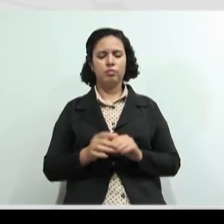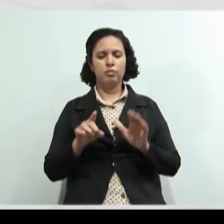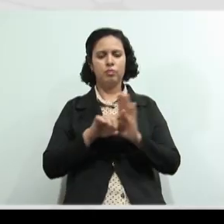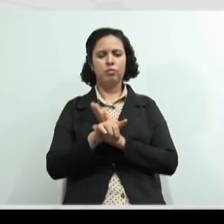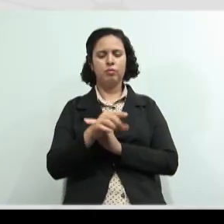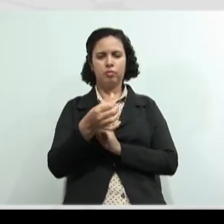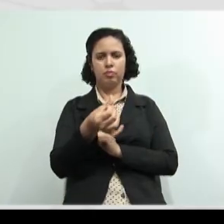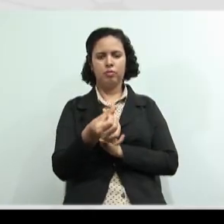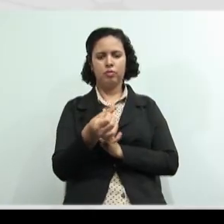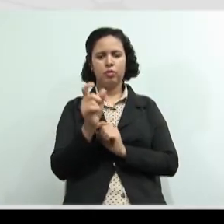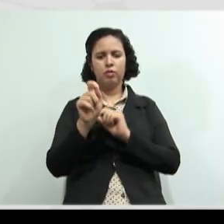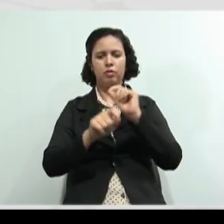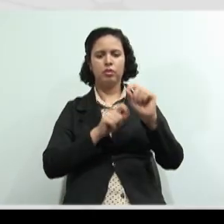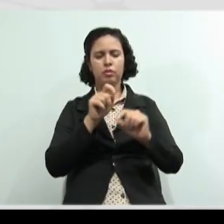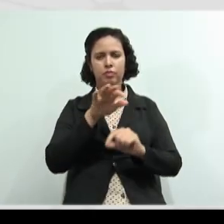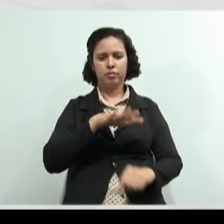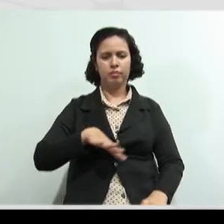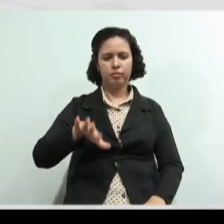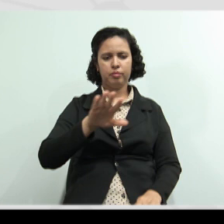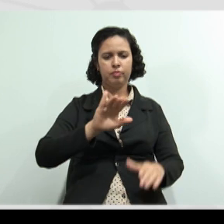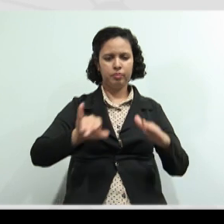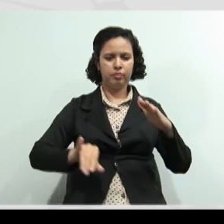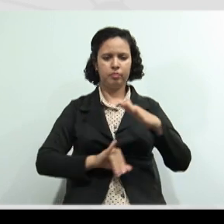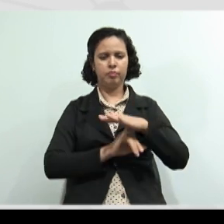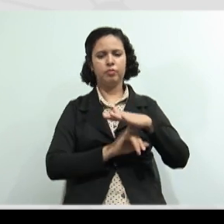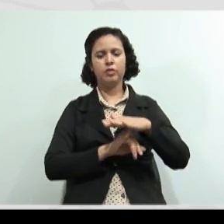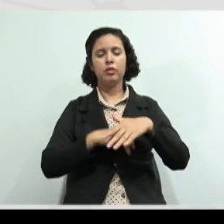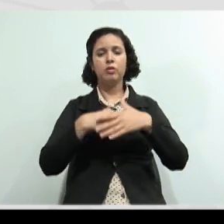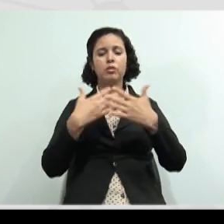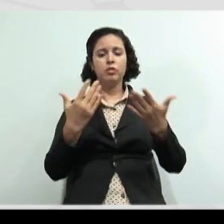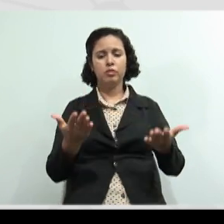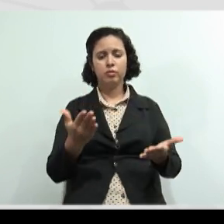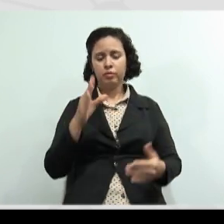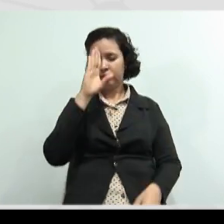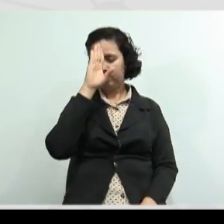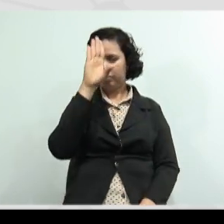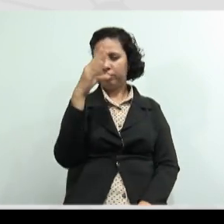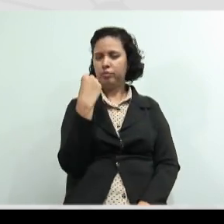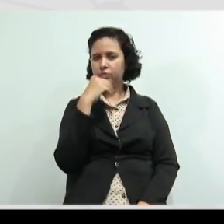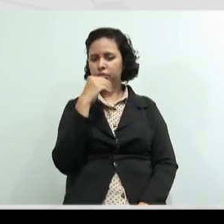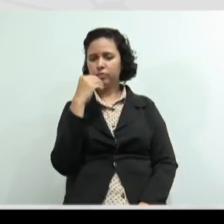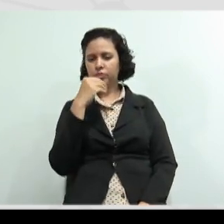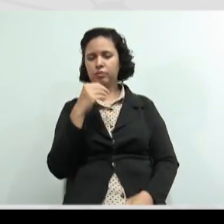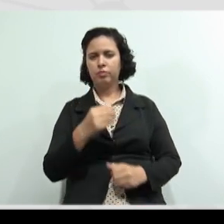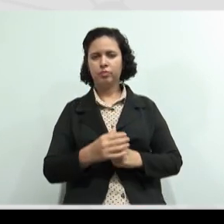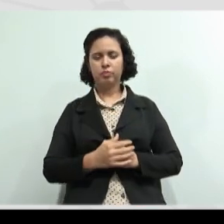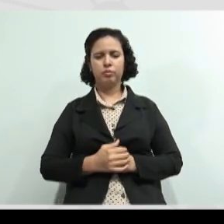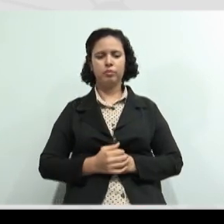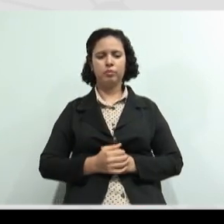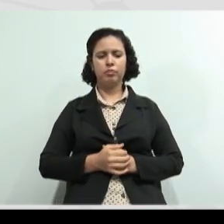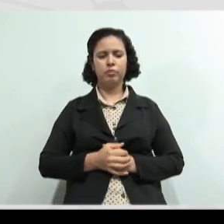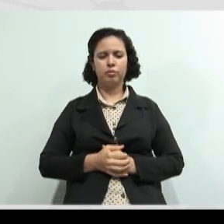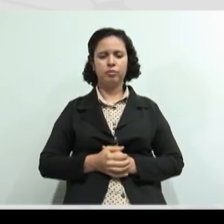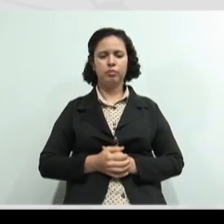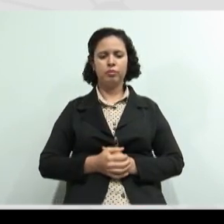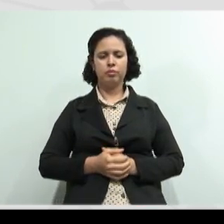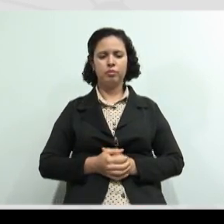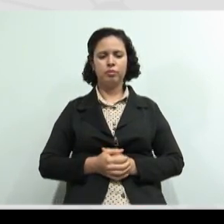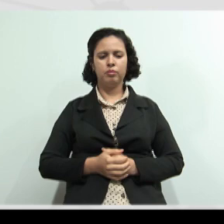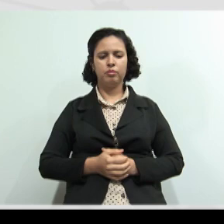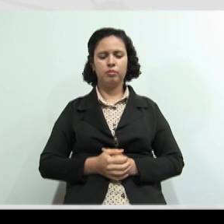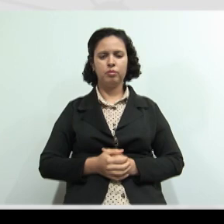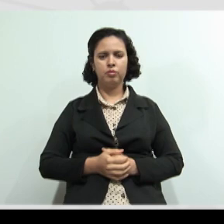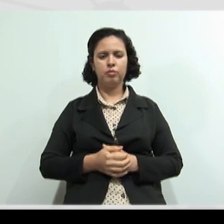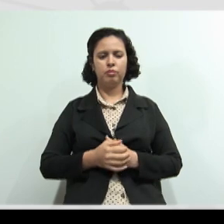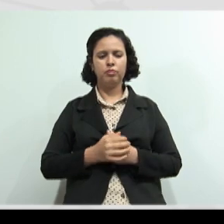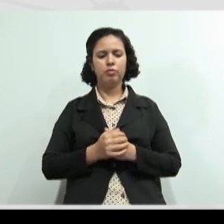6. O que são os mercados institucionais e quais suas principais vantagens?